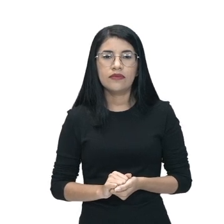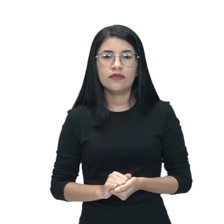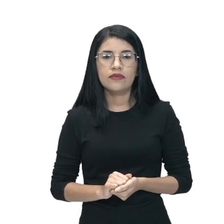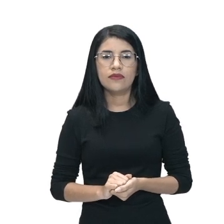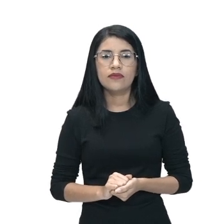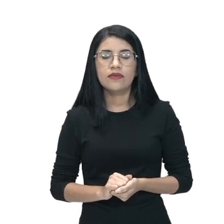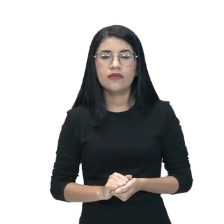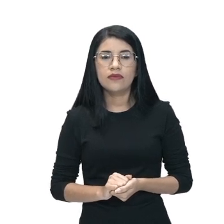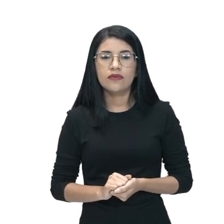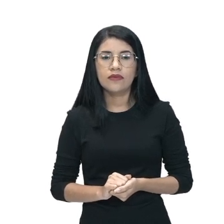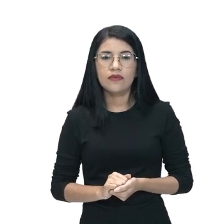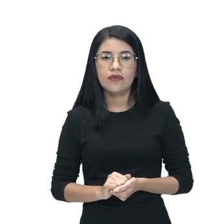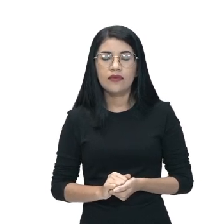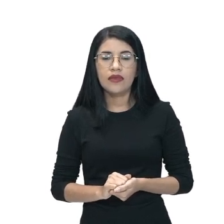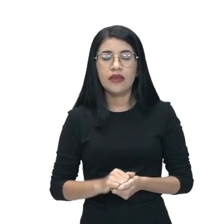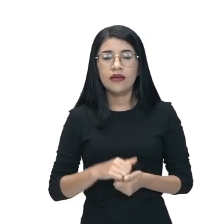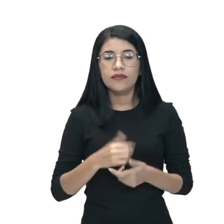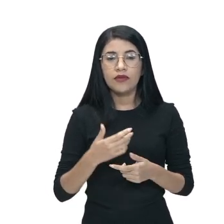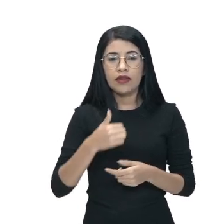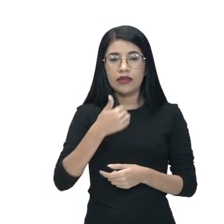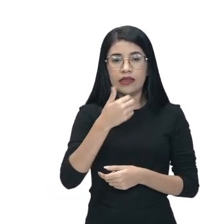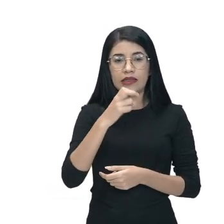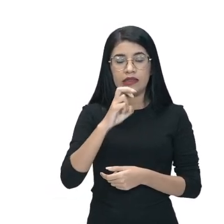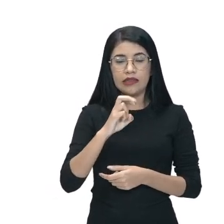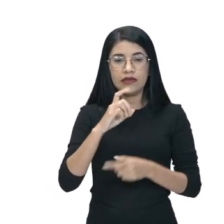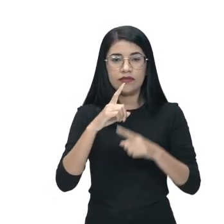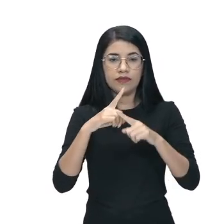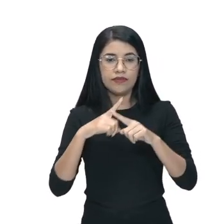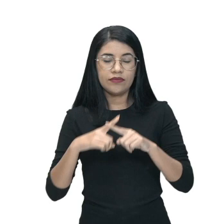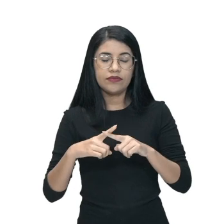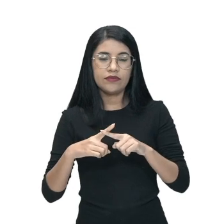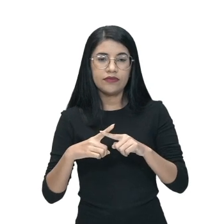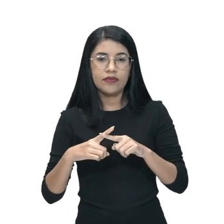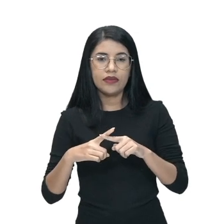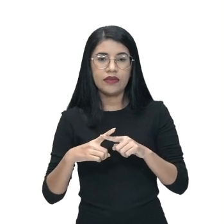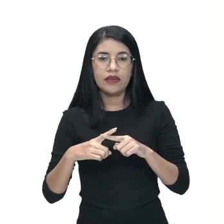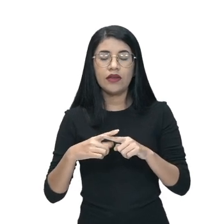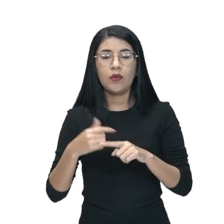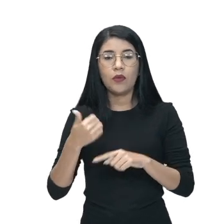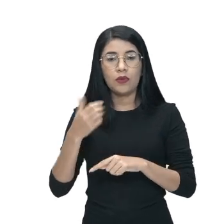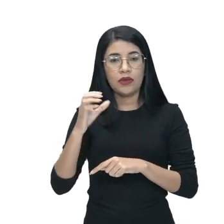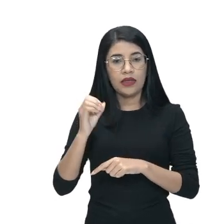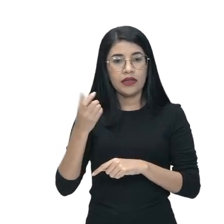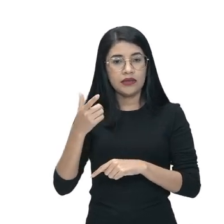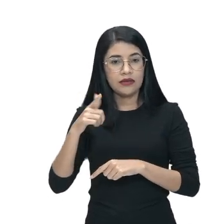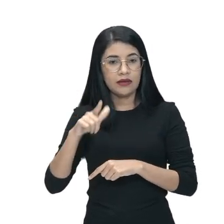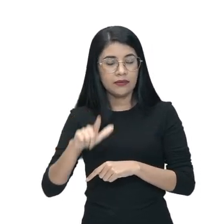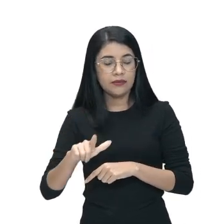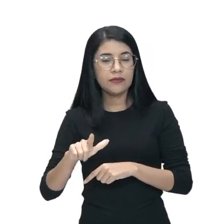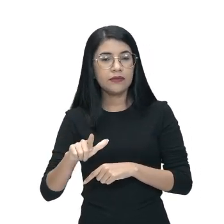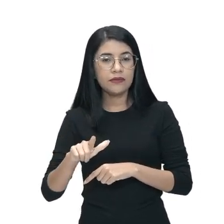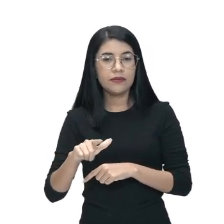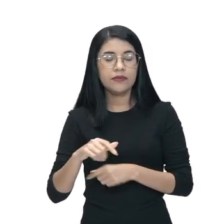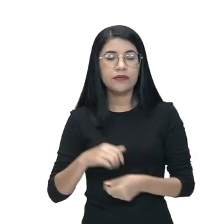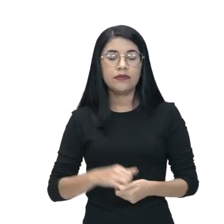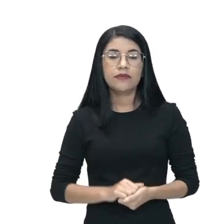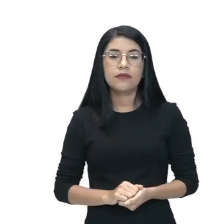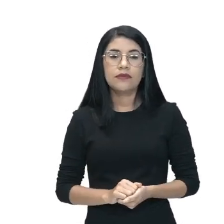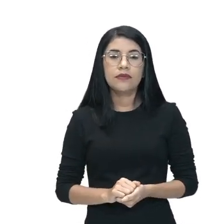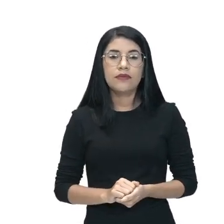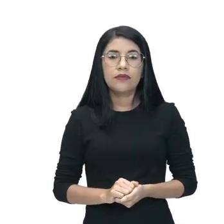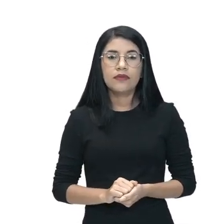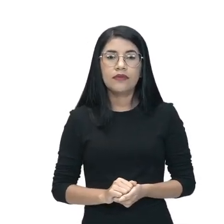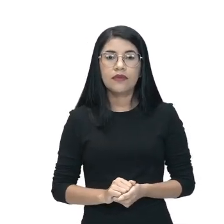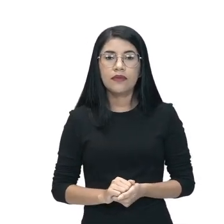Tá bom? Vezes, agora eu tenho divisão de potência de mesma base, eu devo conservar a base